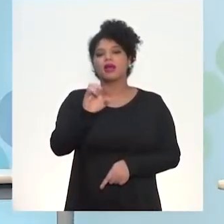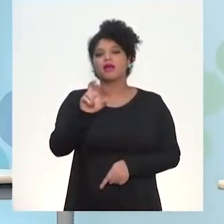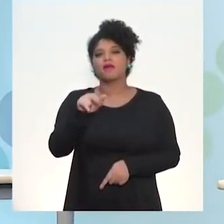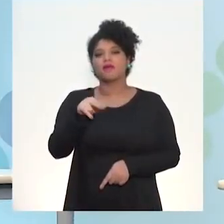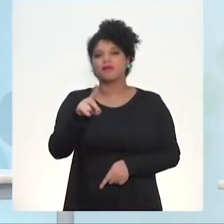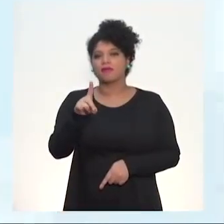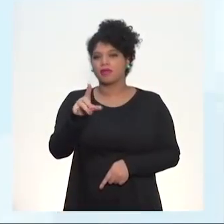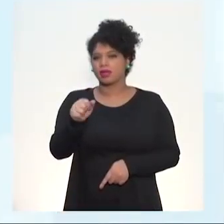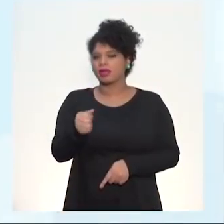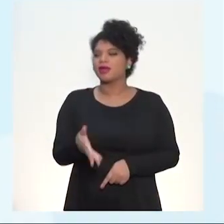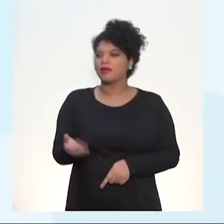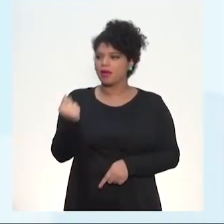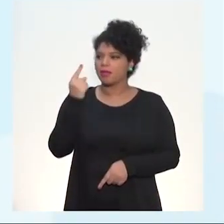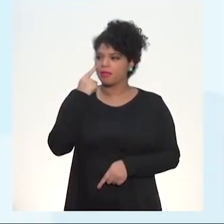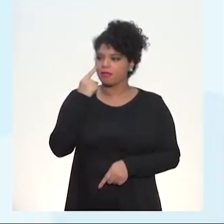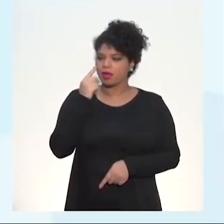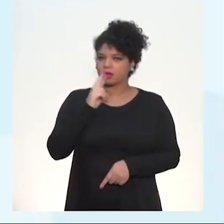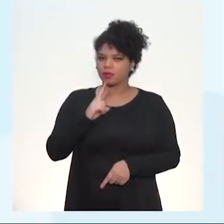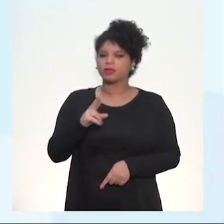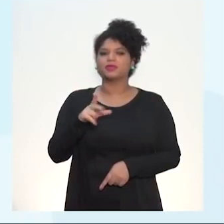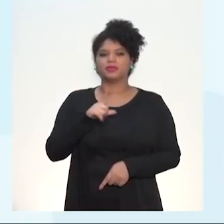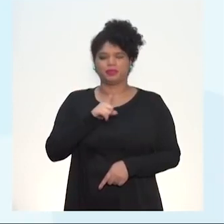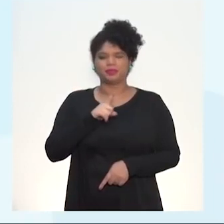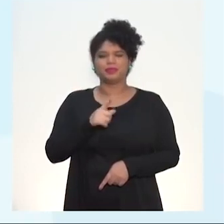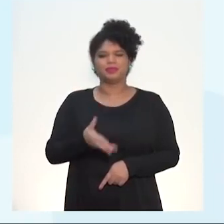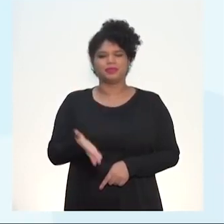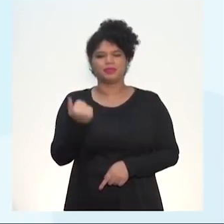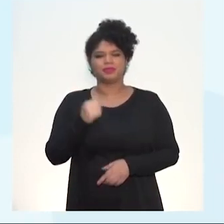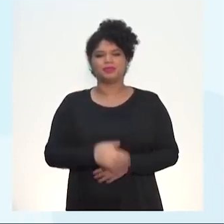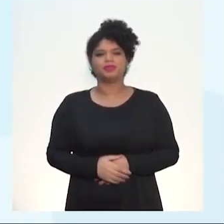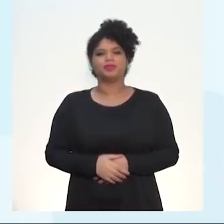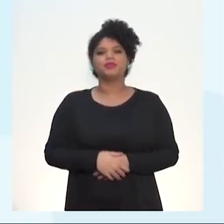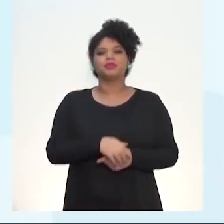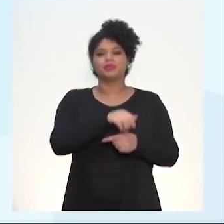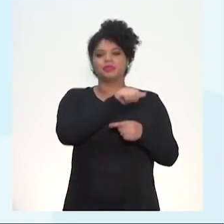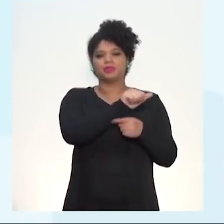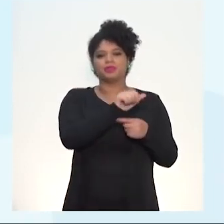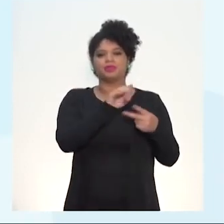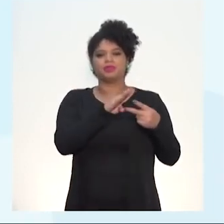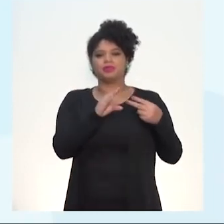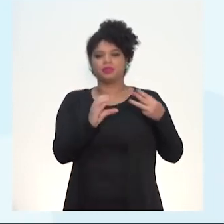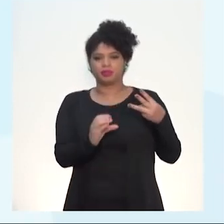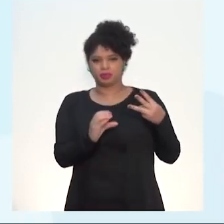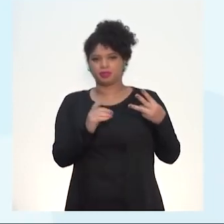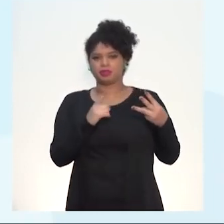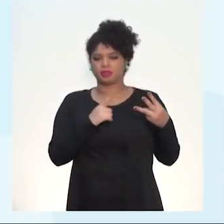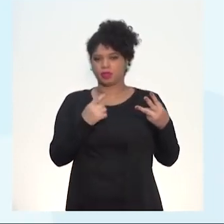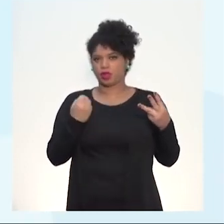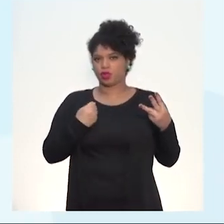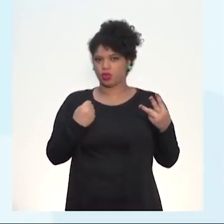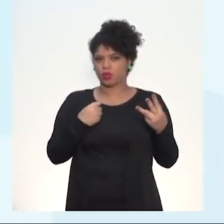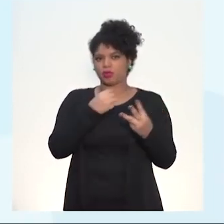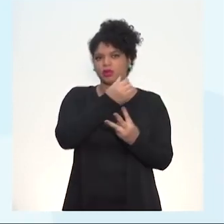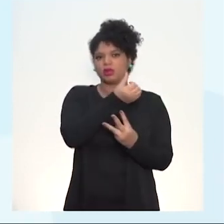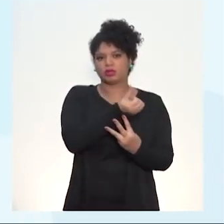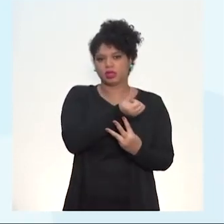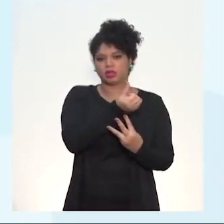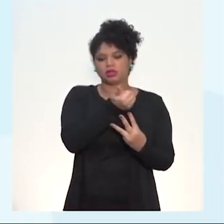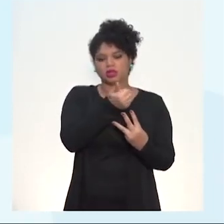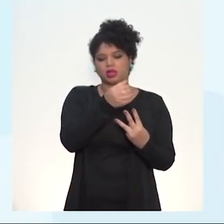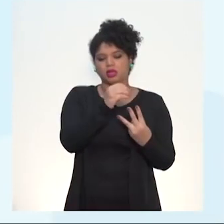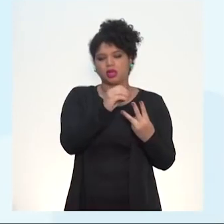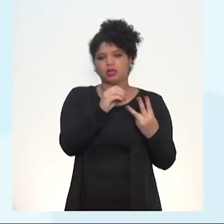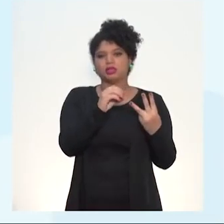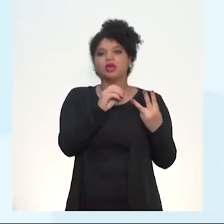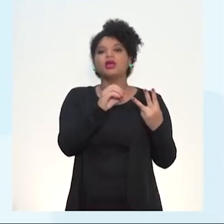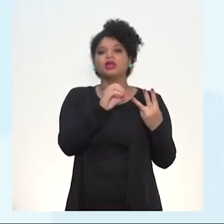o A de 6, o B de 10 e o C de 0,3 metros, que nada mais é que 30 centímetros. Então, a